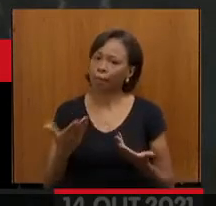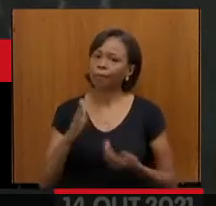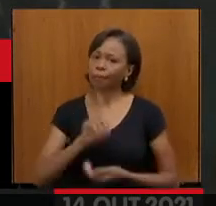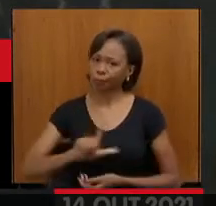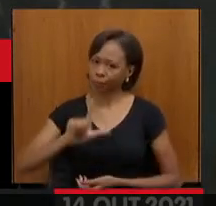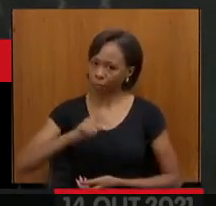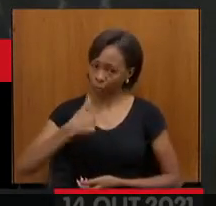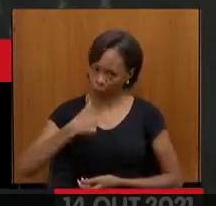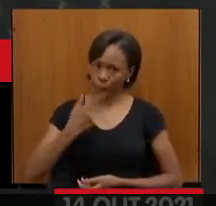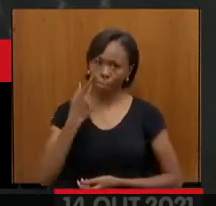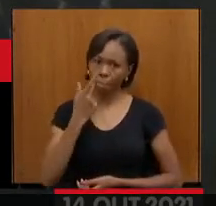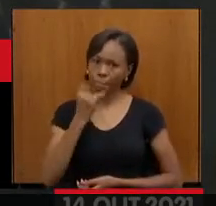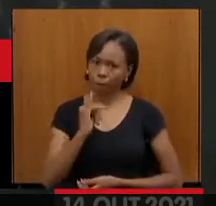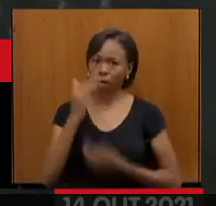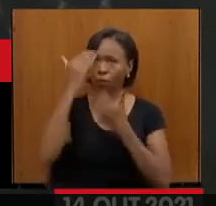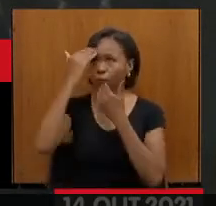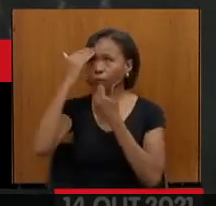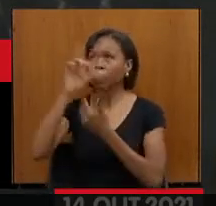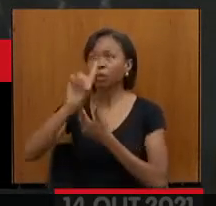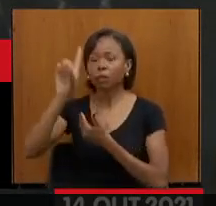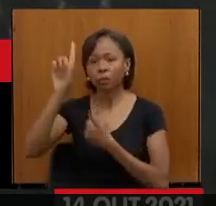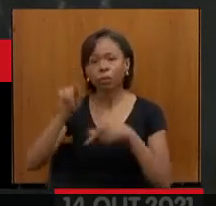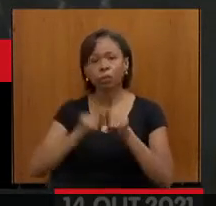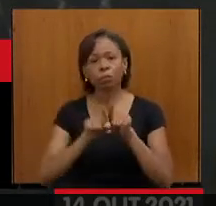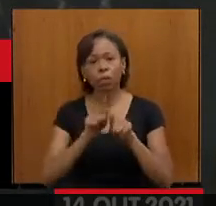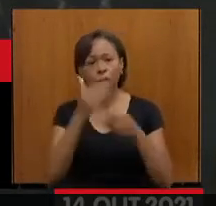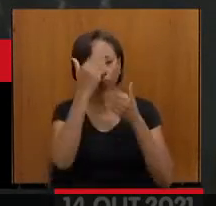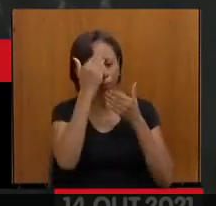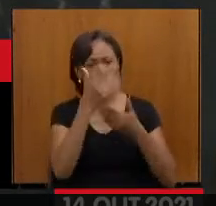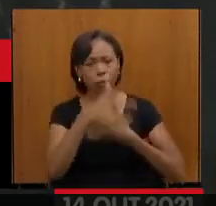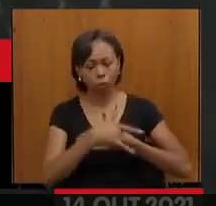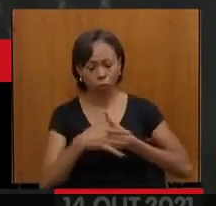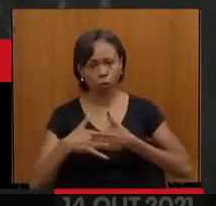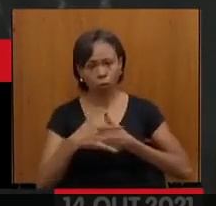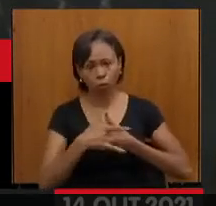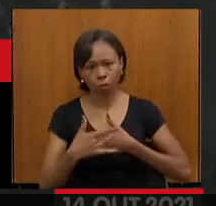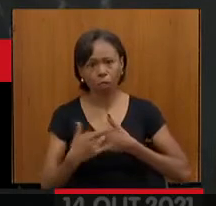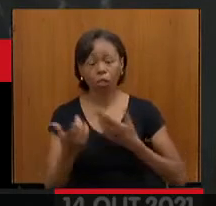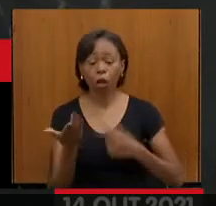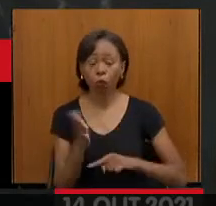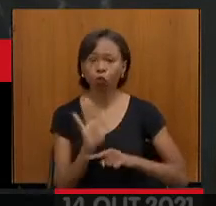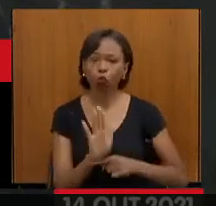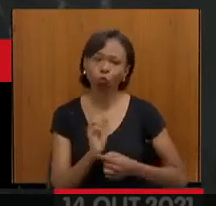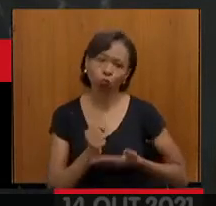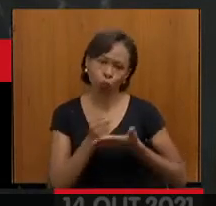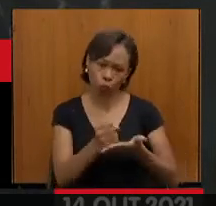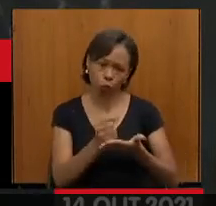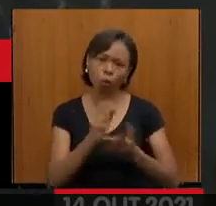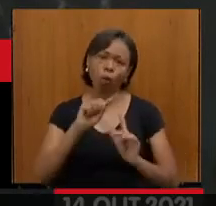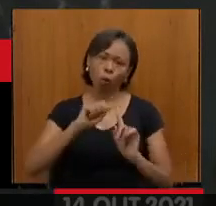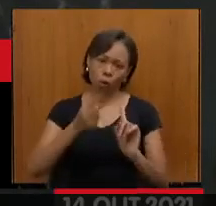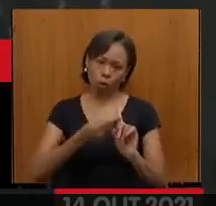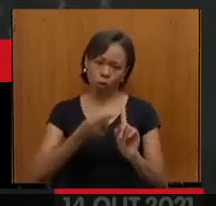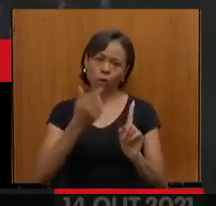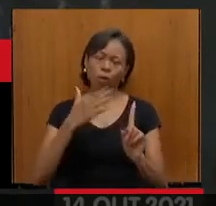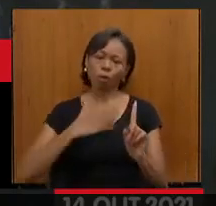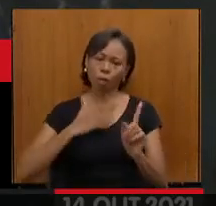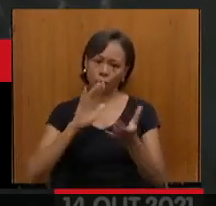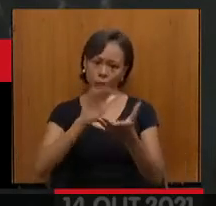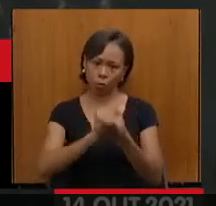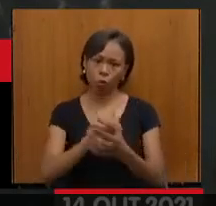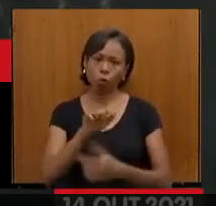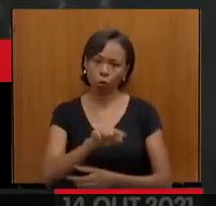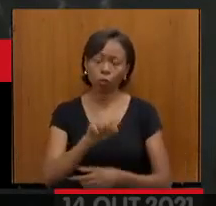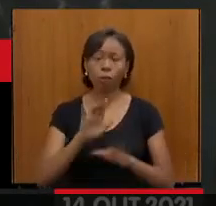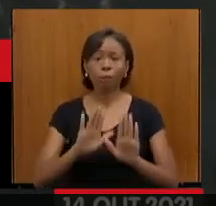celebro e agradeço a Deus e aos médicos que deram a ela e ao meu filho o atendimento. Mas, como